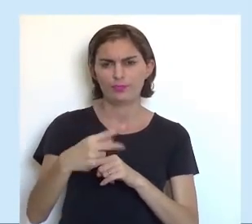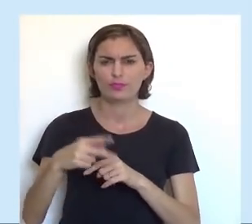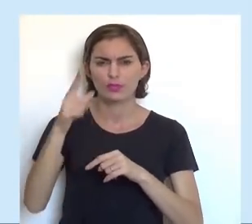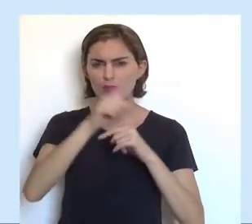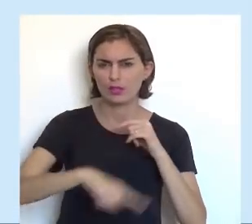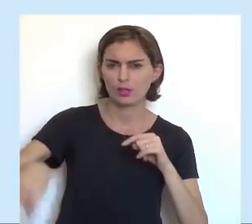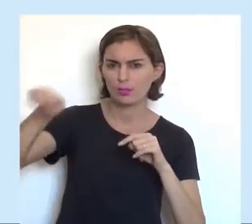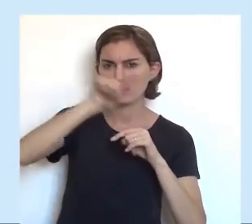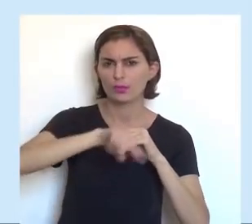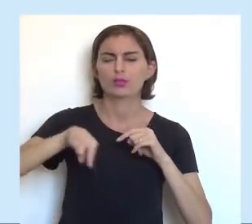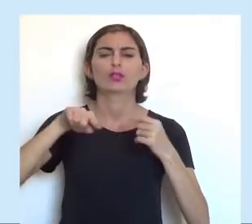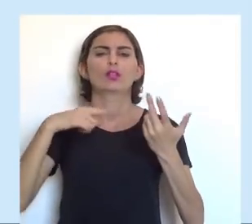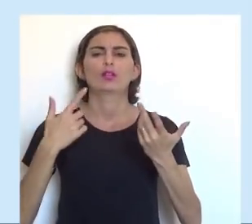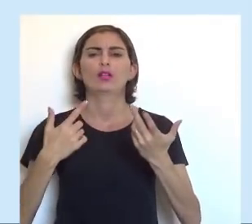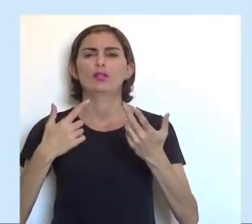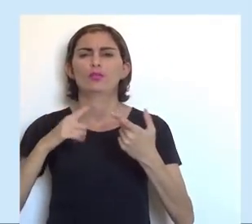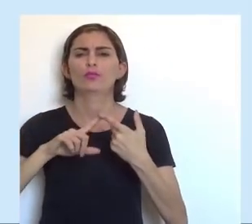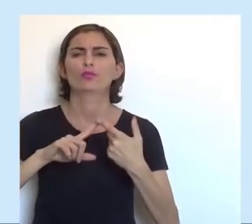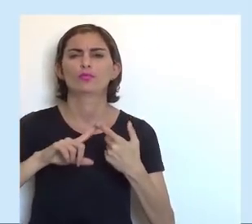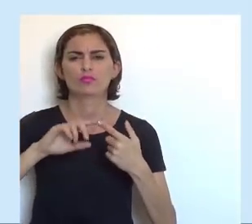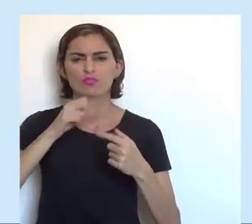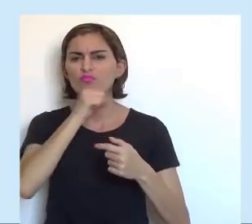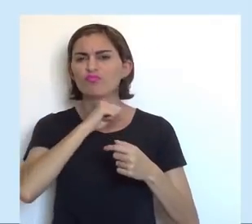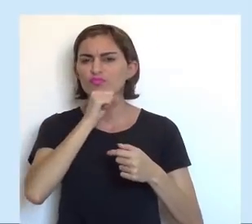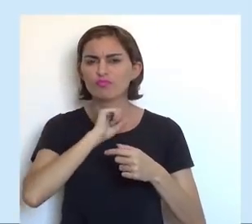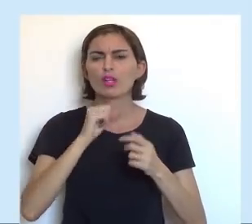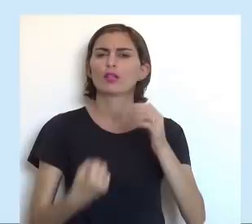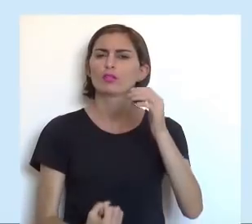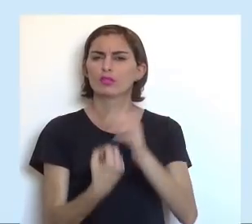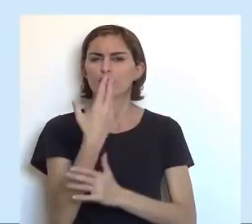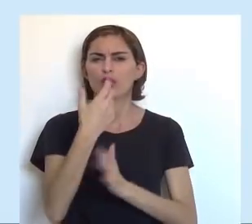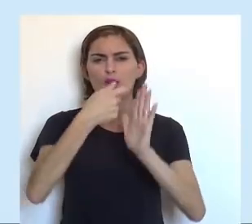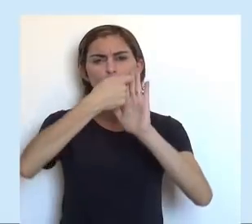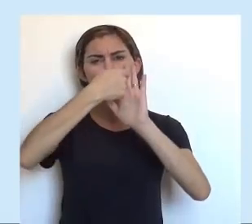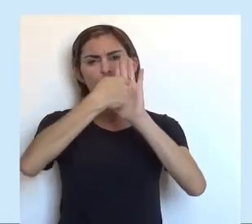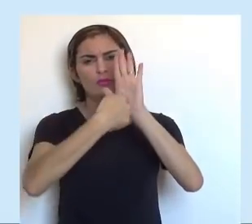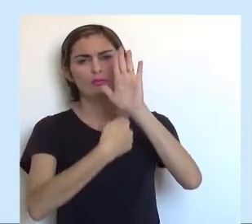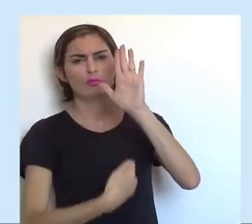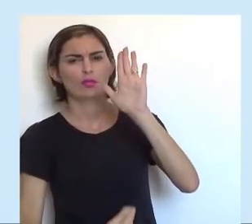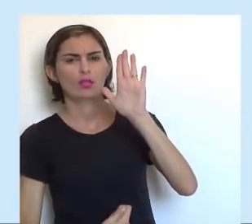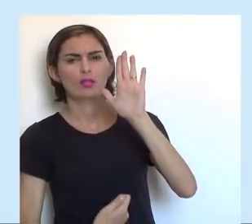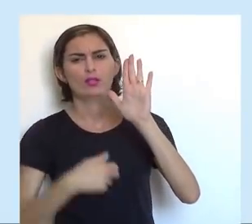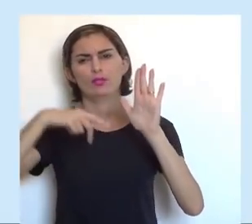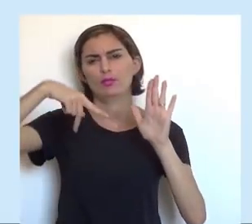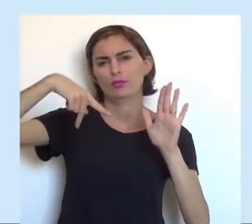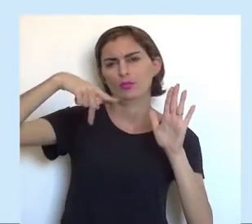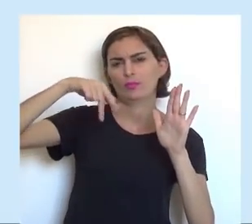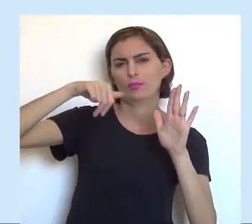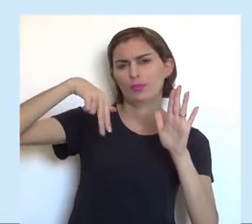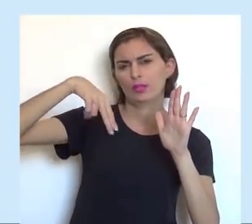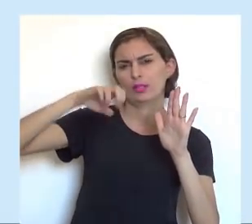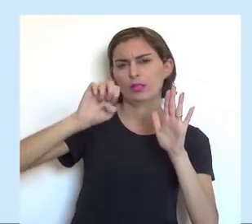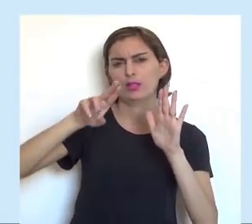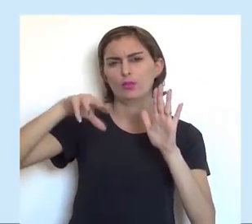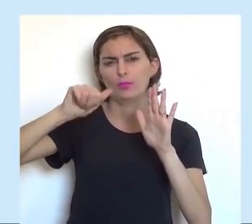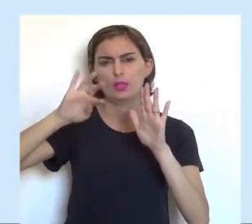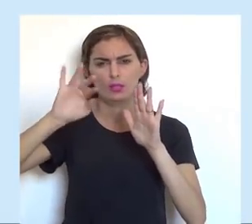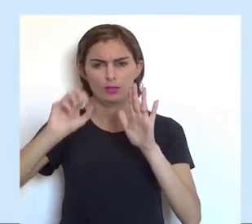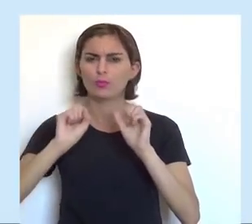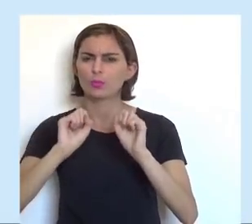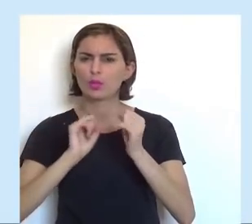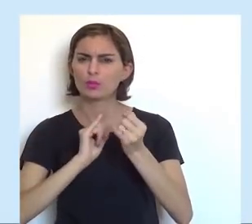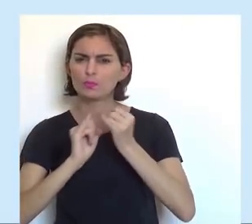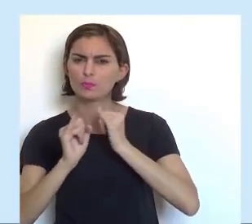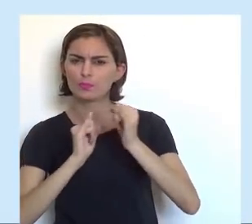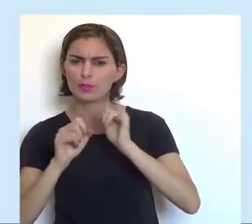esse pneu, com o pneu inservível, foi criado o relatório pneumático. Você pode pesquisar aí na